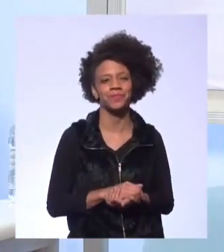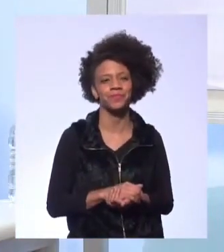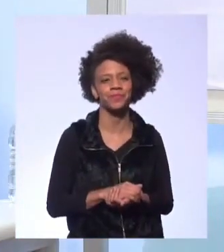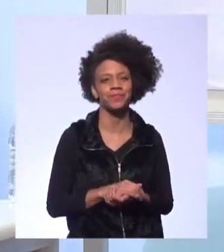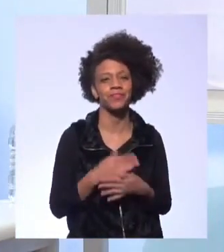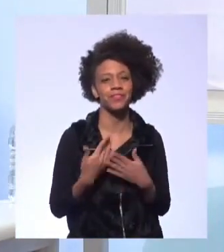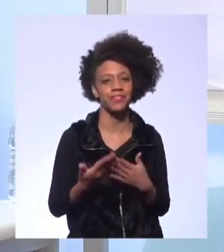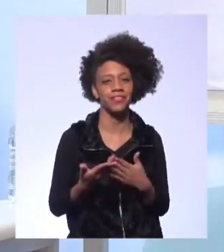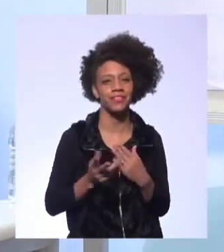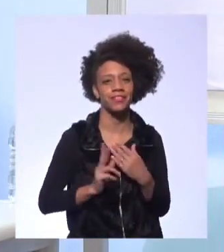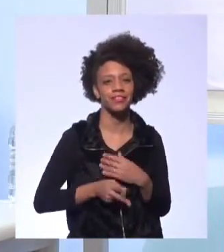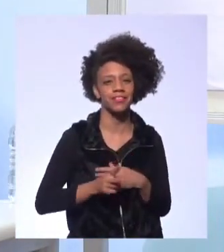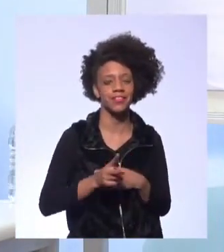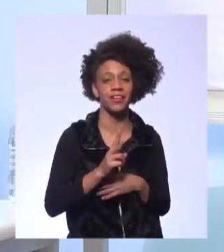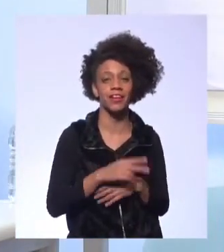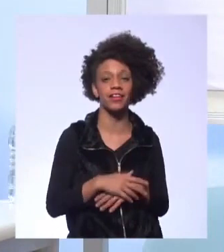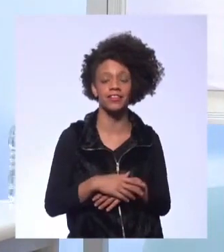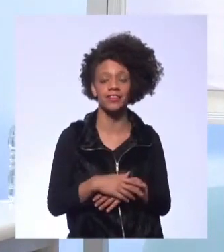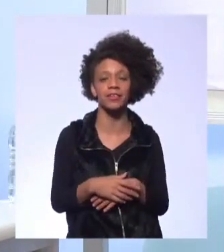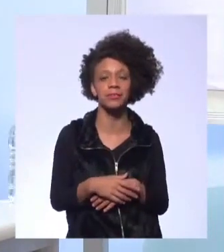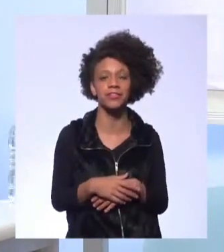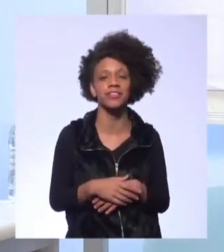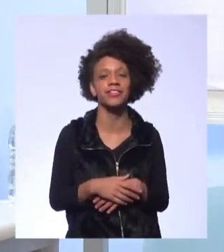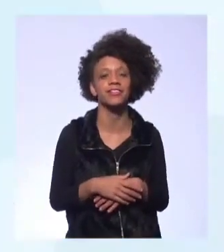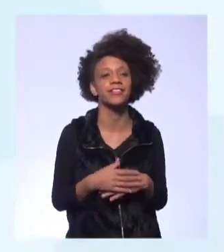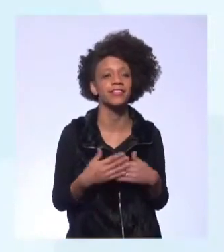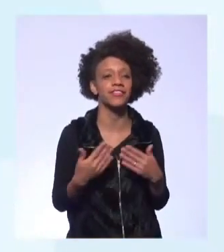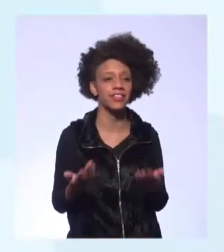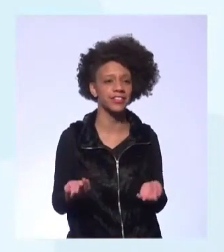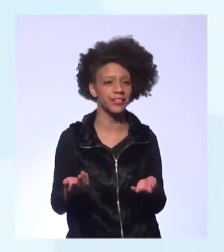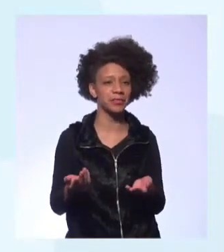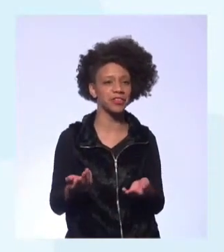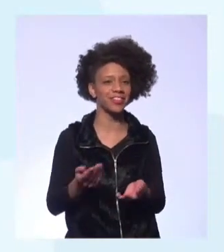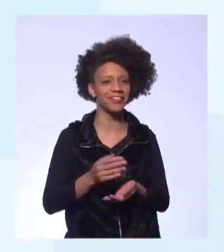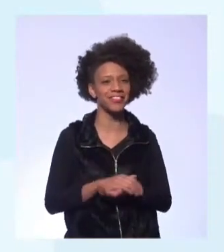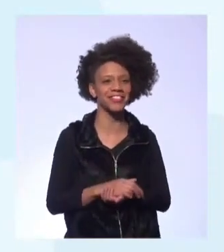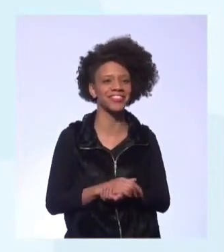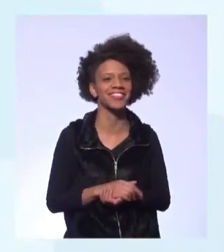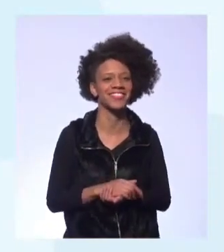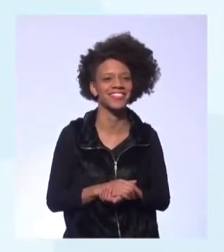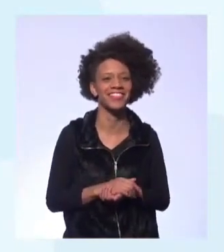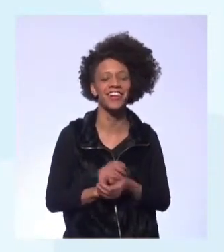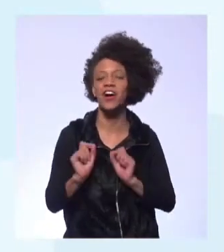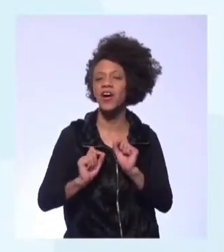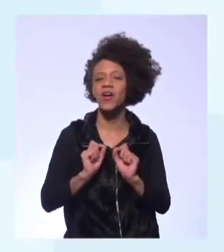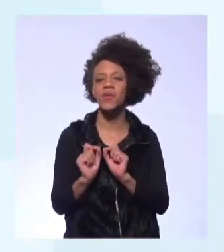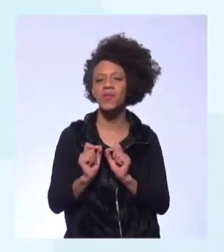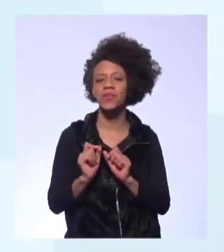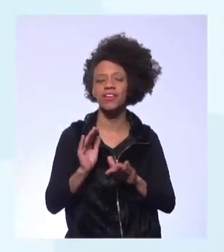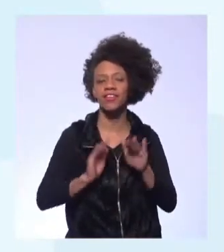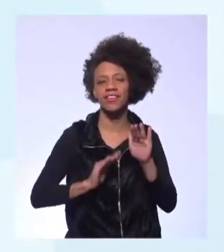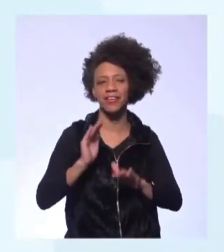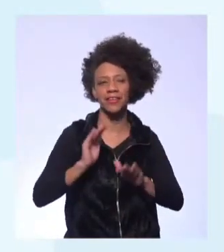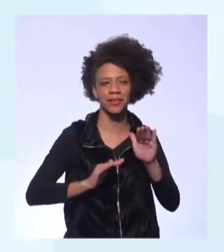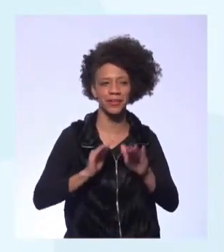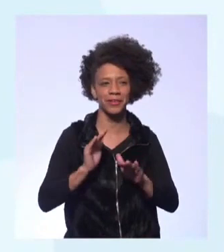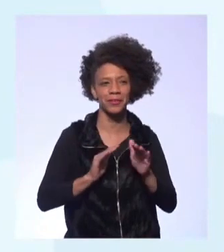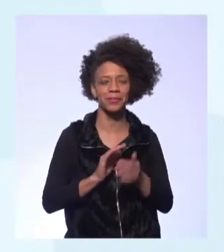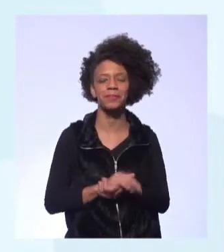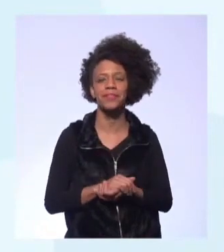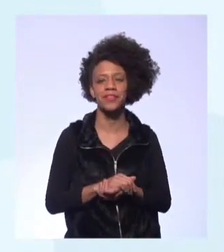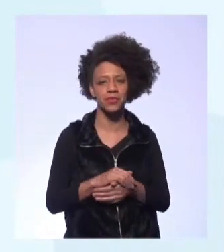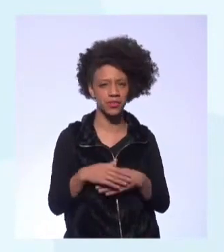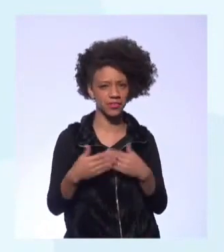dando continuidade aqui, vamos ver como faz para balancear a equação. Vimos aqui como trabalhamos. O que é o balanceamento da equação química?